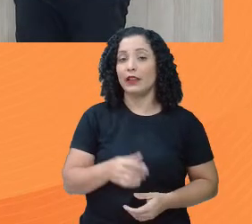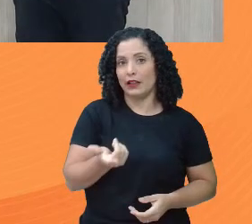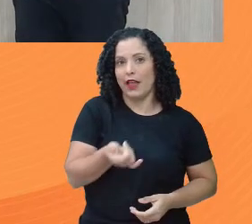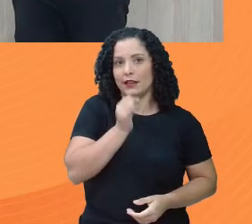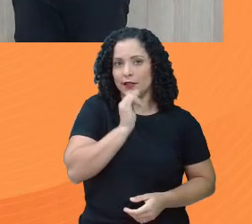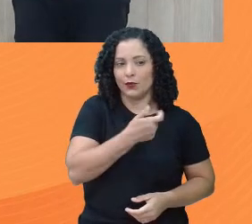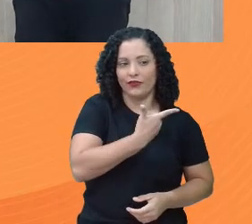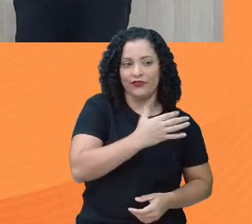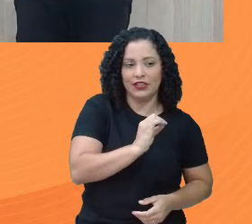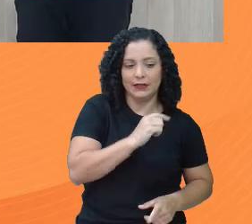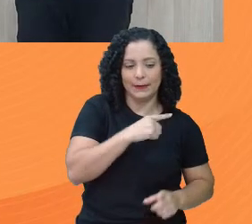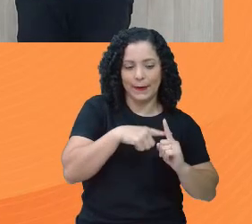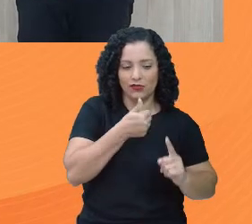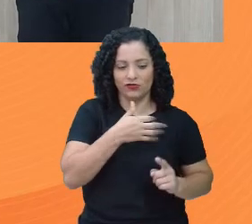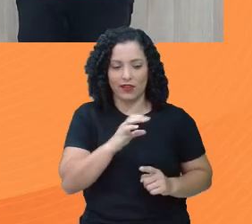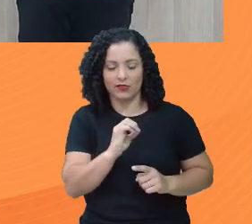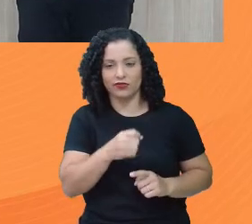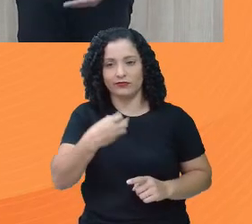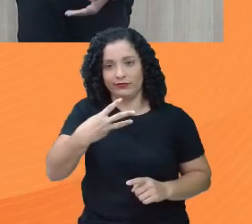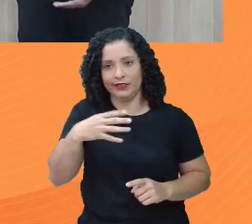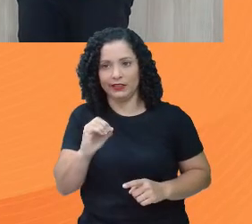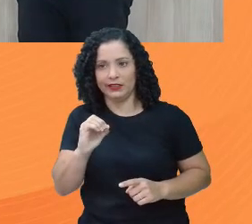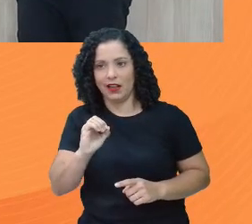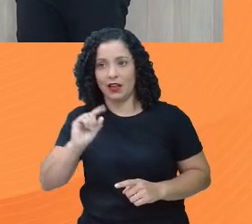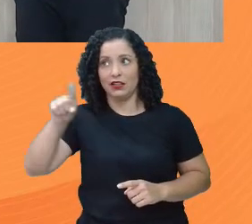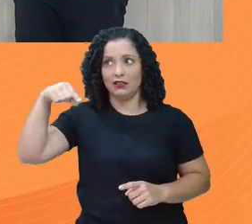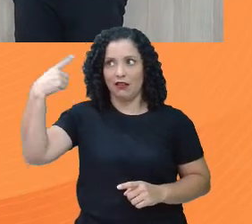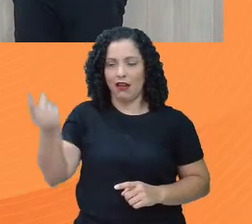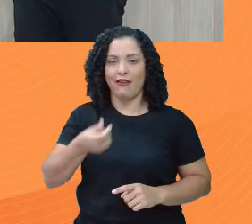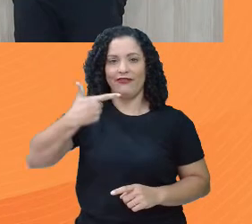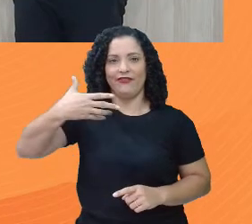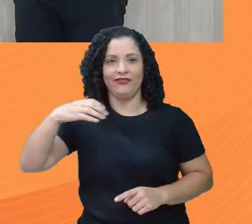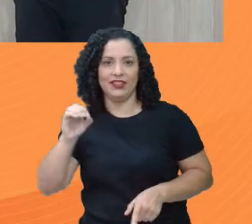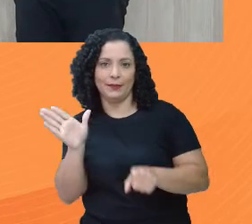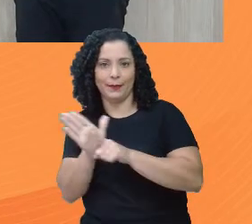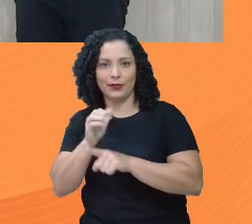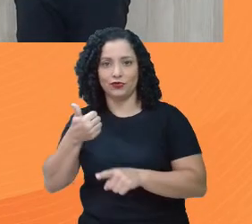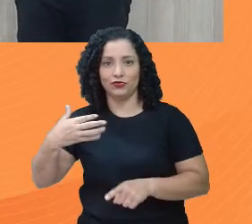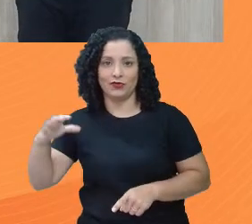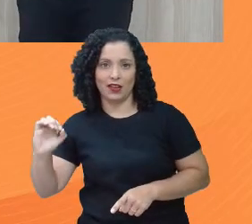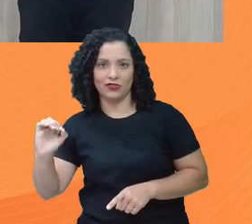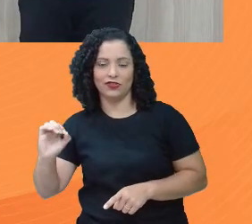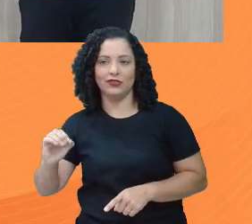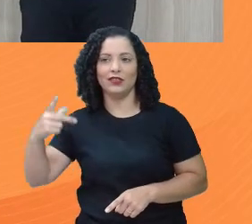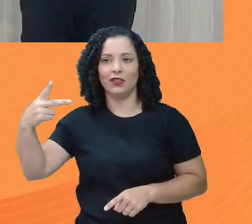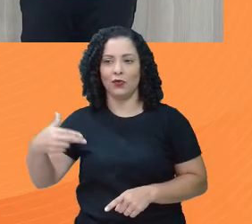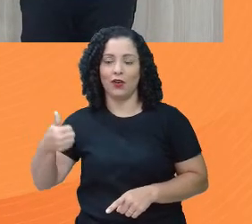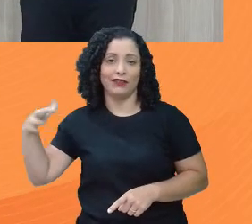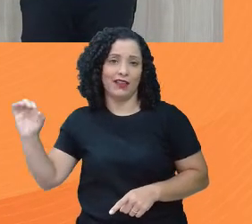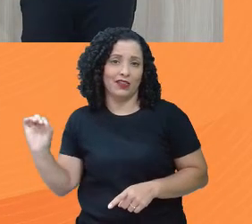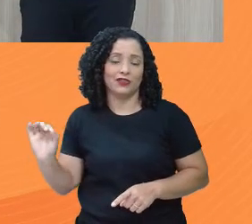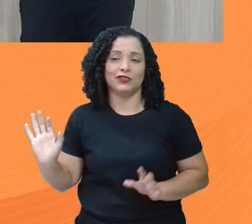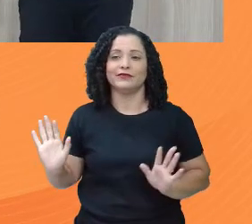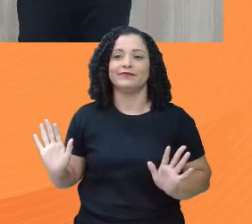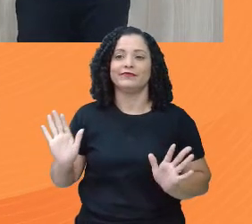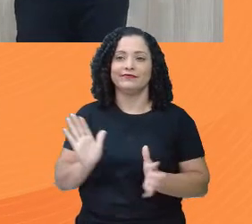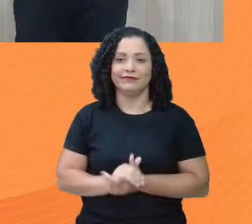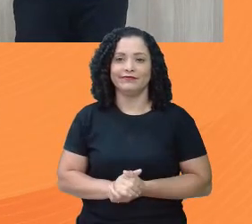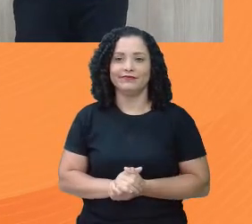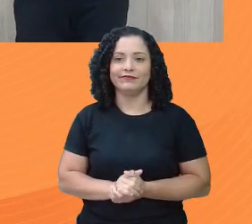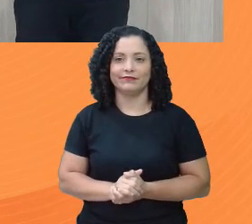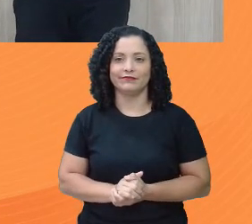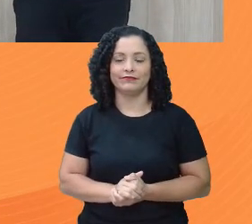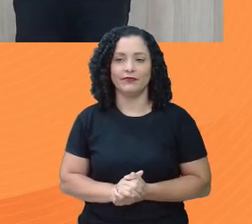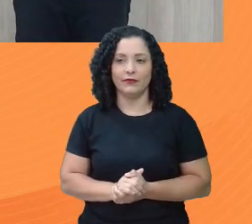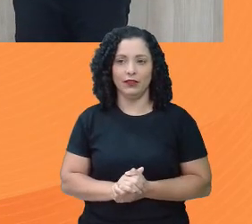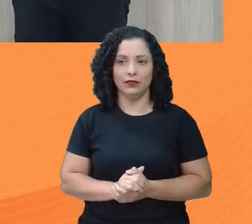mais o 10, eu vou ter aí igual a 30, e se eu subtrair o 20 menos 10, eu vou ter igual a 10. Então,